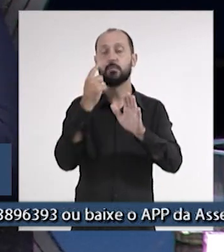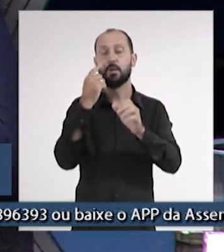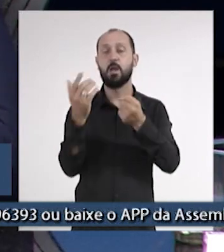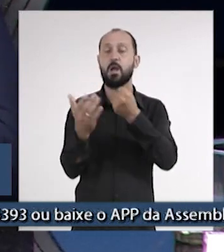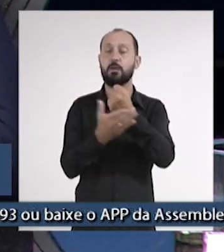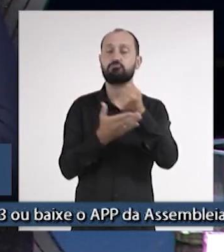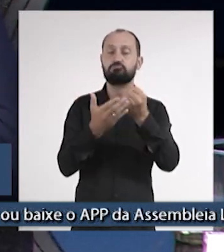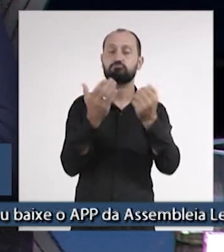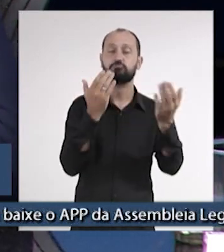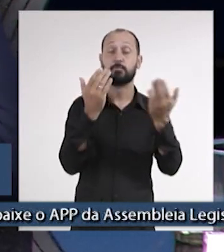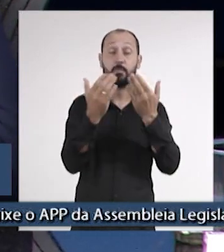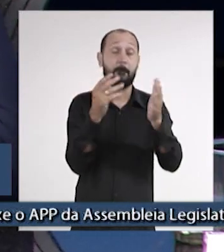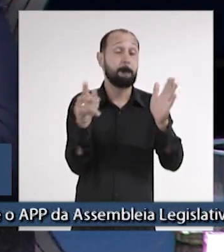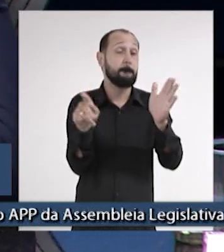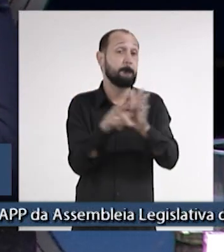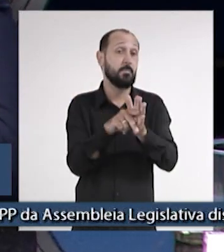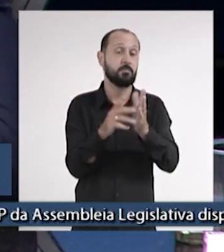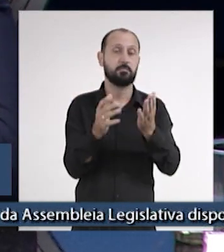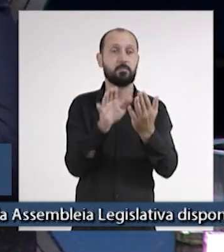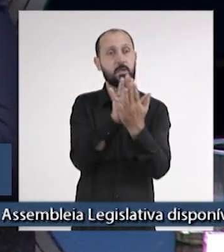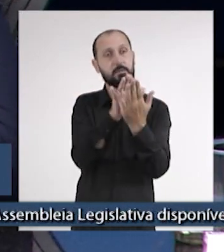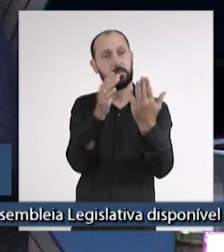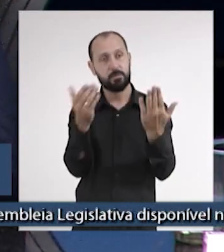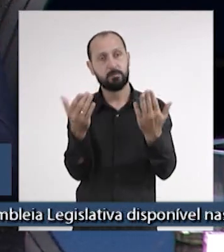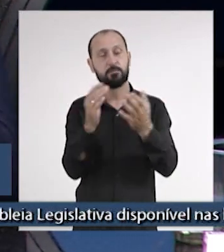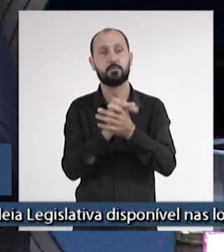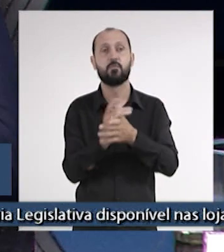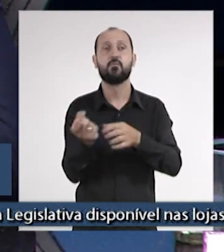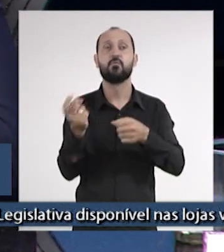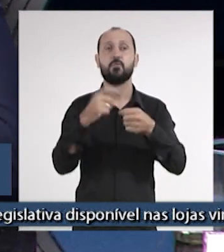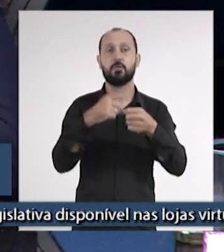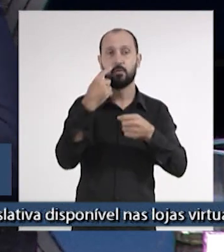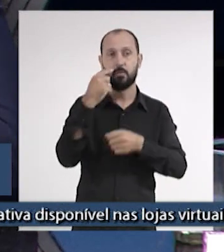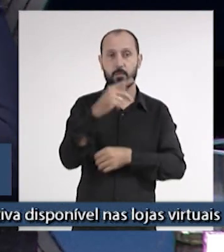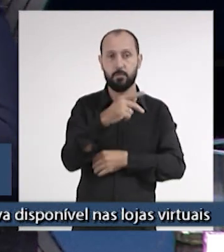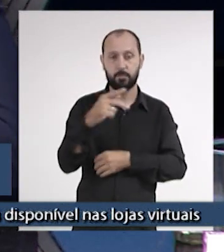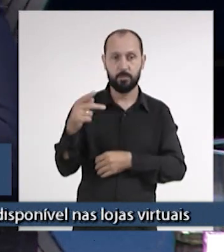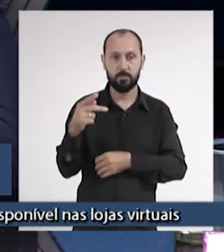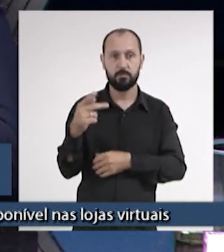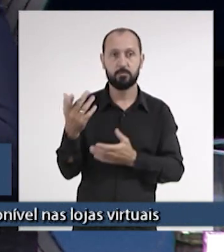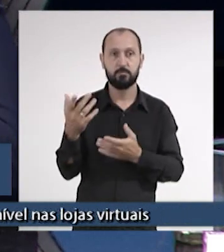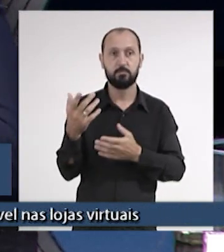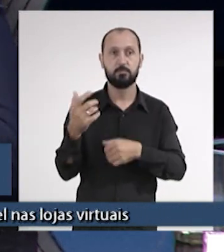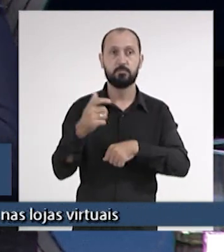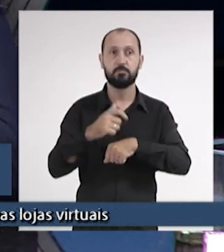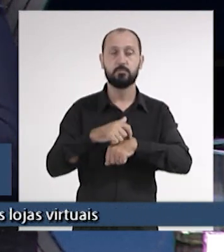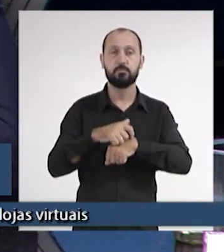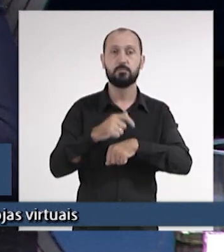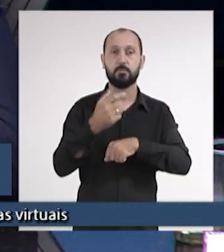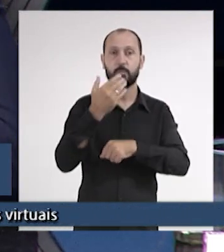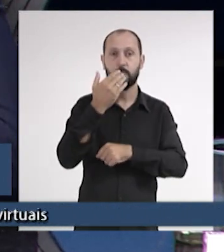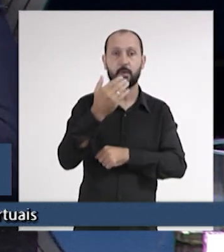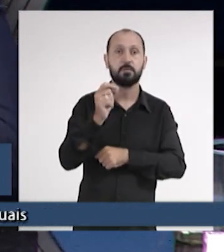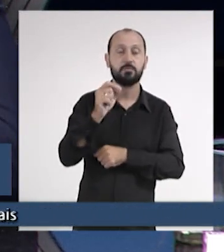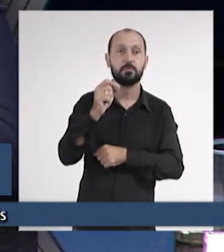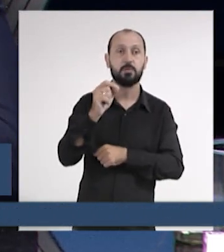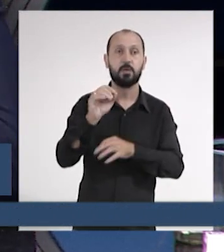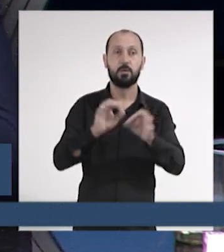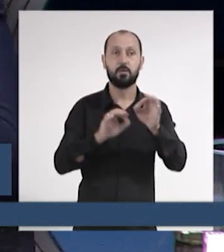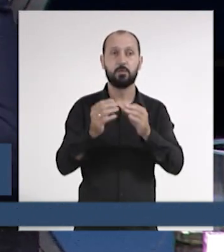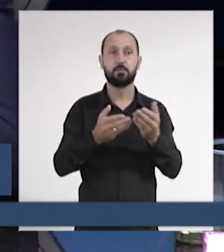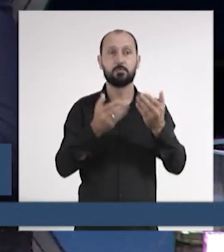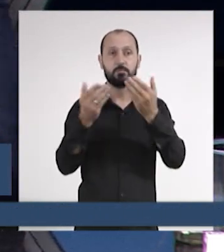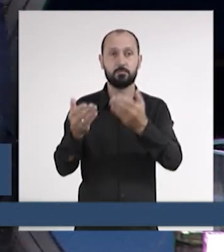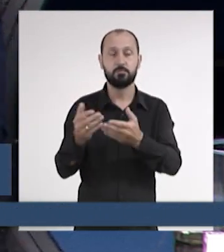técnicos específicos. Eu regresso a palavra ao presidente da sessão, ao tempo em que solicito seja endereçada ao